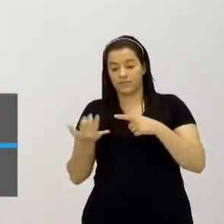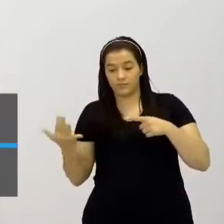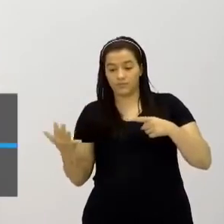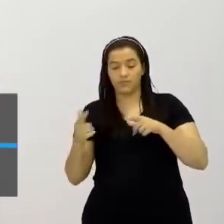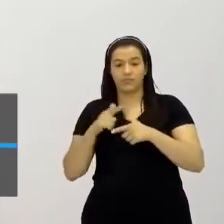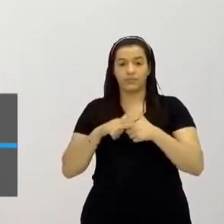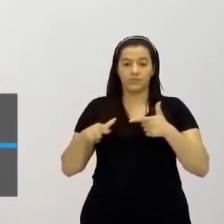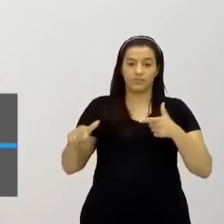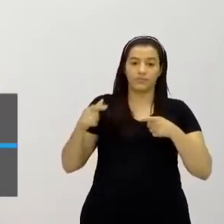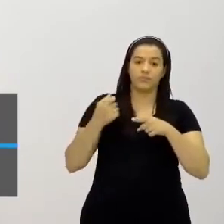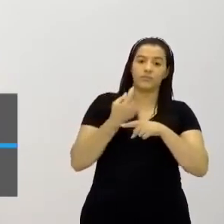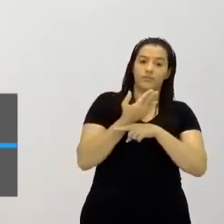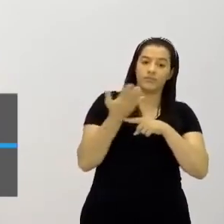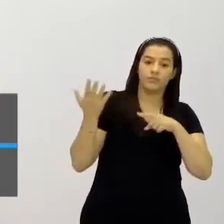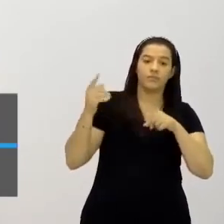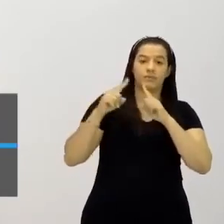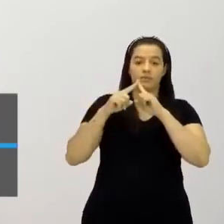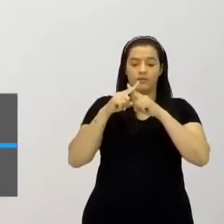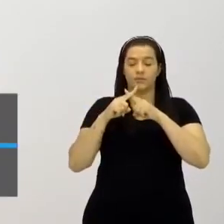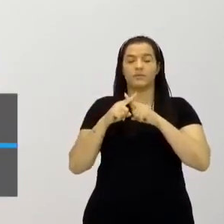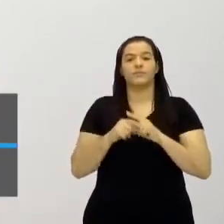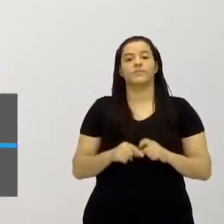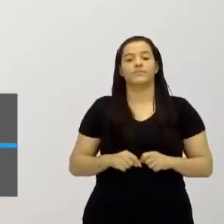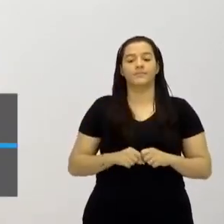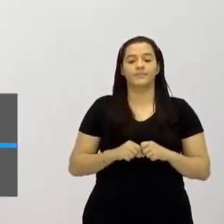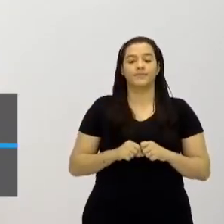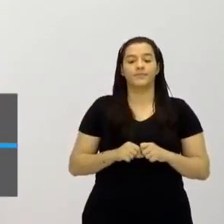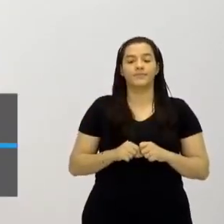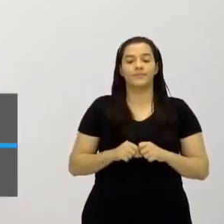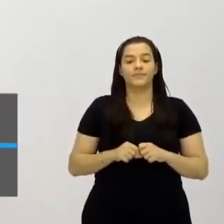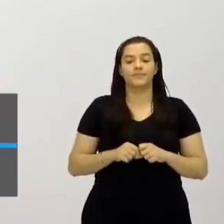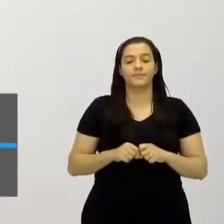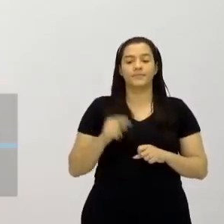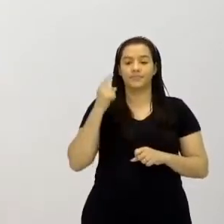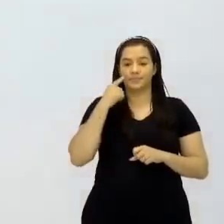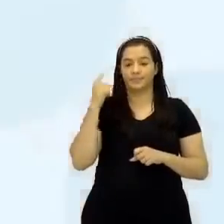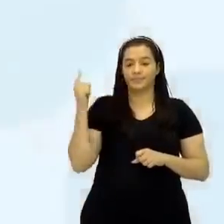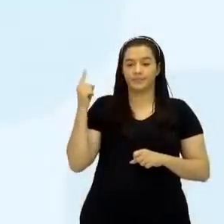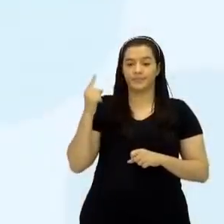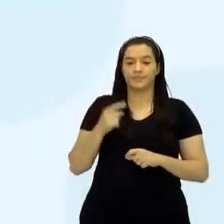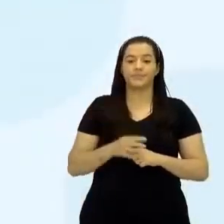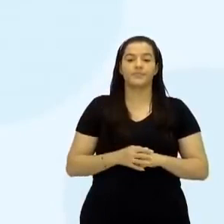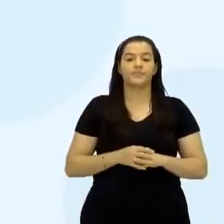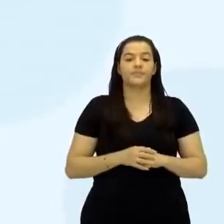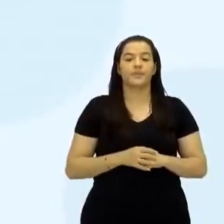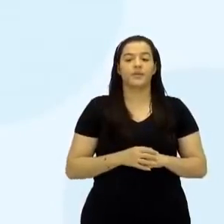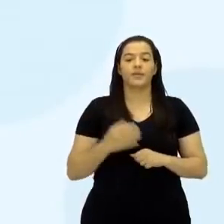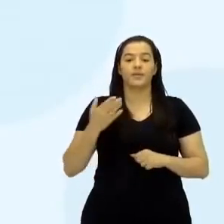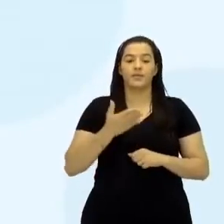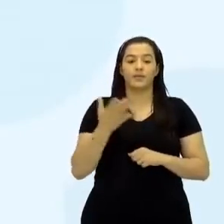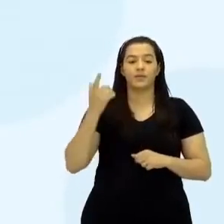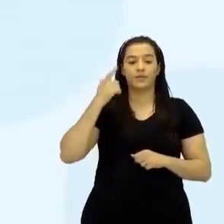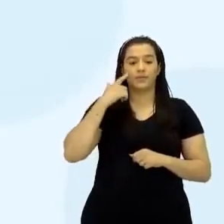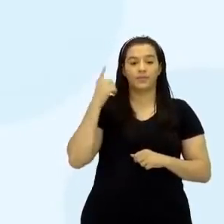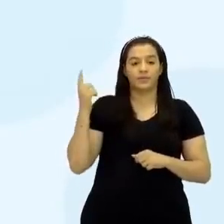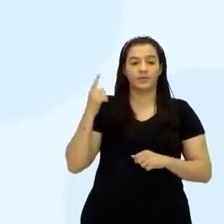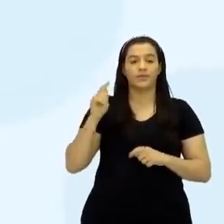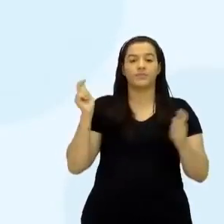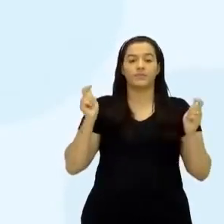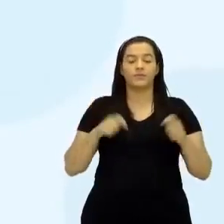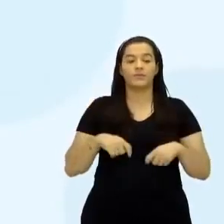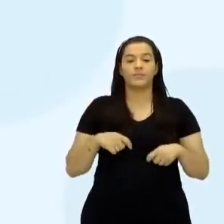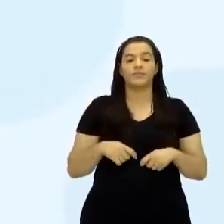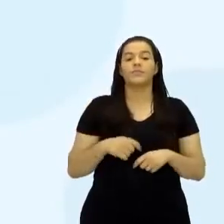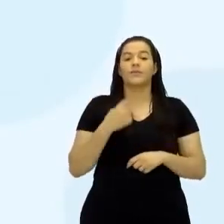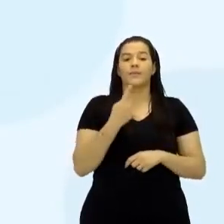sempre divisão, pelo de cima é sempre multiplicação. Beleza? Acompanha aí, ó. Olha a correçãozinha com animação, olha só. Eu fiz